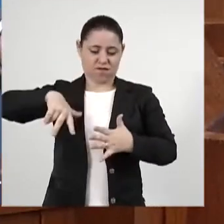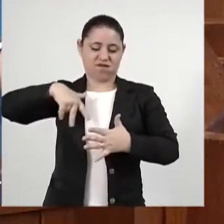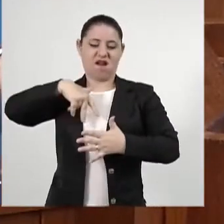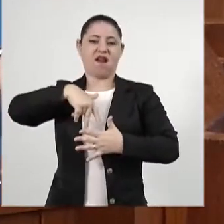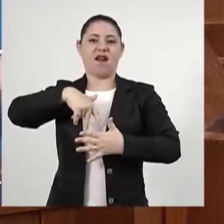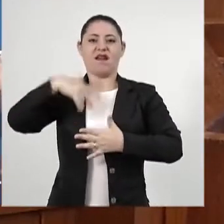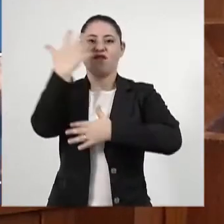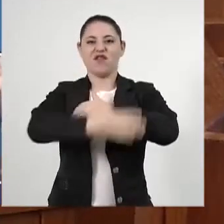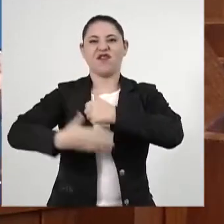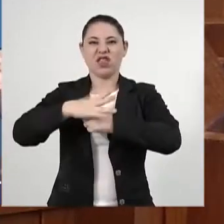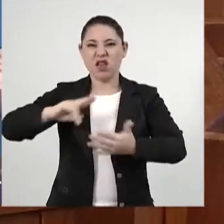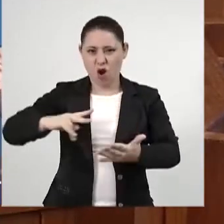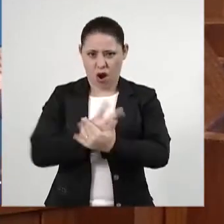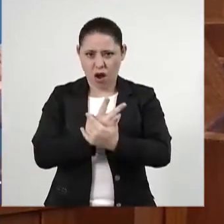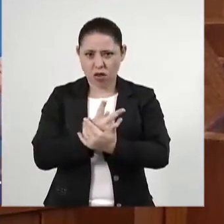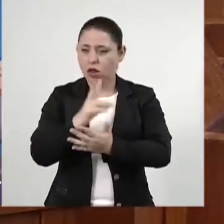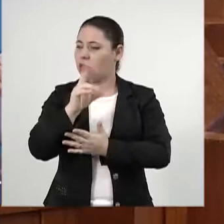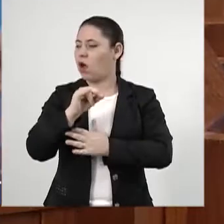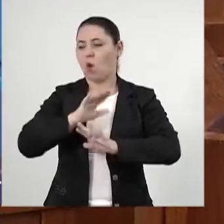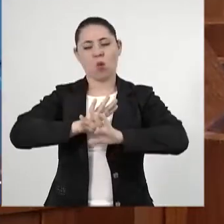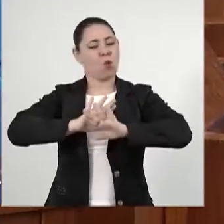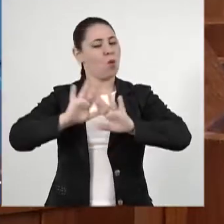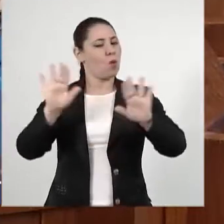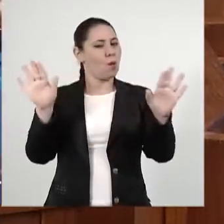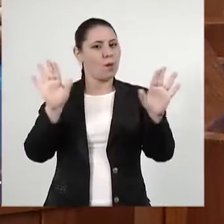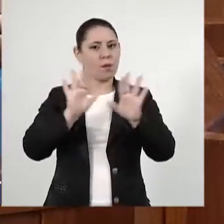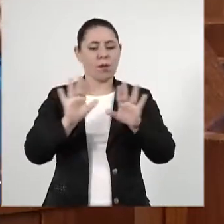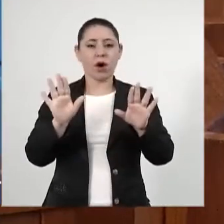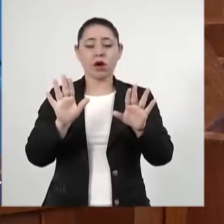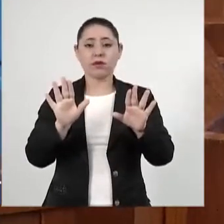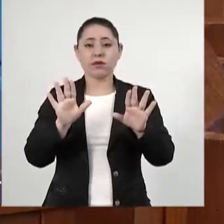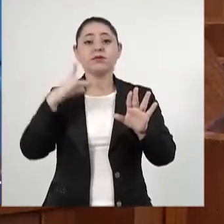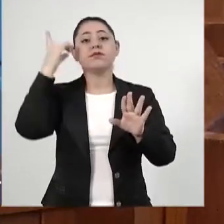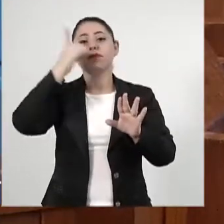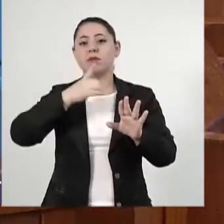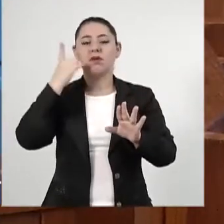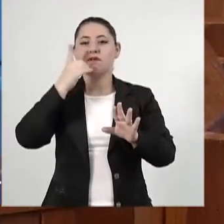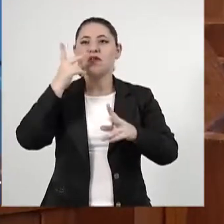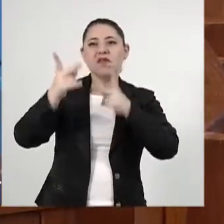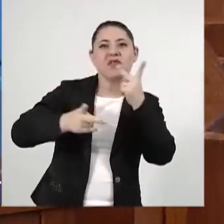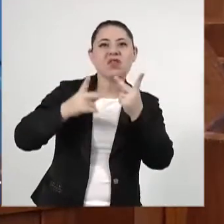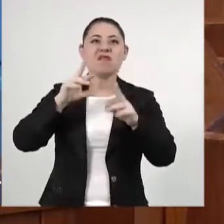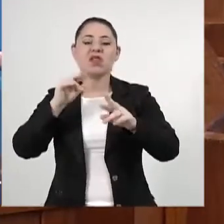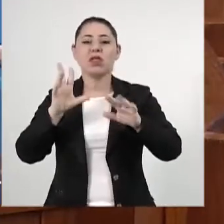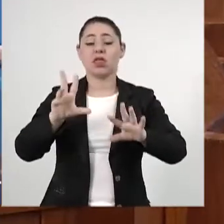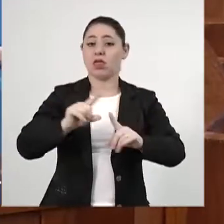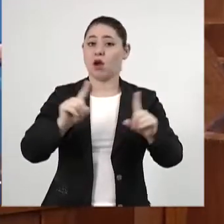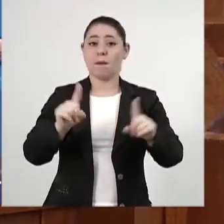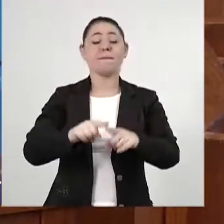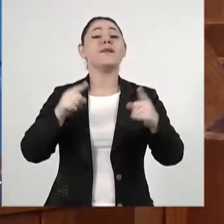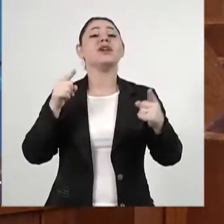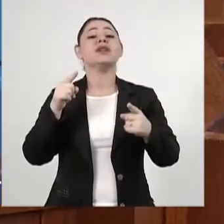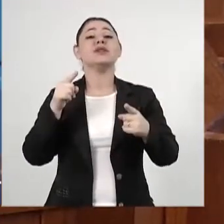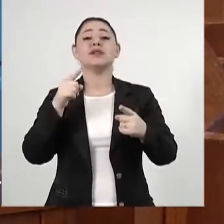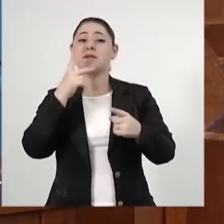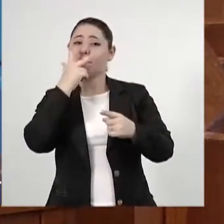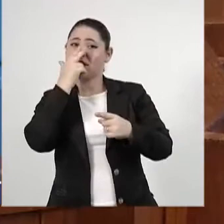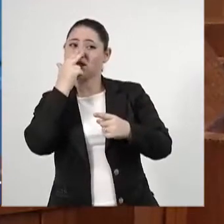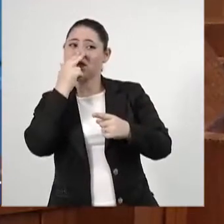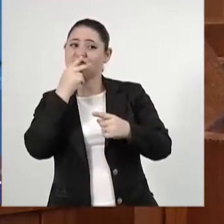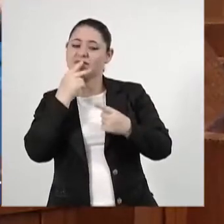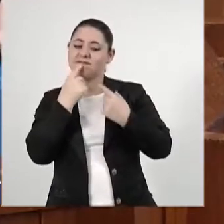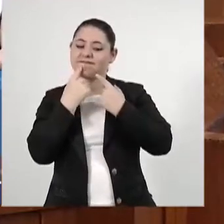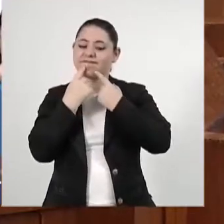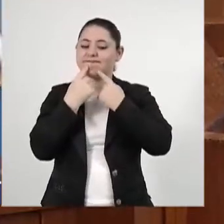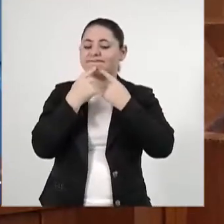e defender o que é errado. Eu não tenho. Vossa Excelência não disse isso que eu disse aqui, mas insinua, dizendo